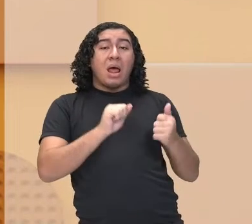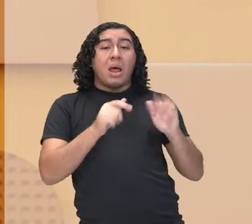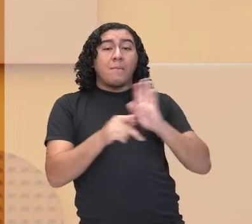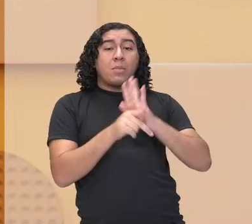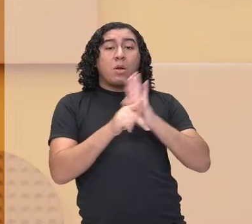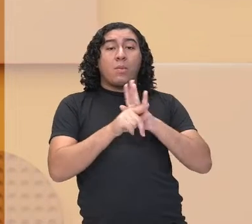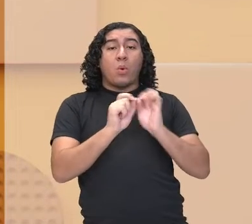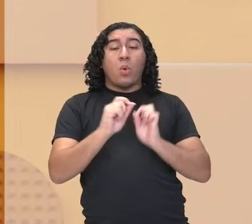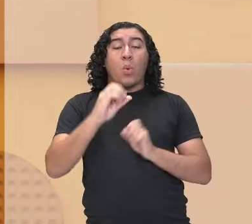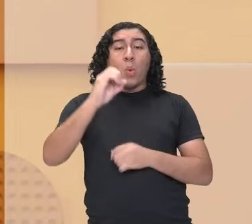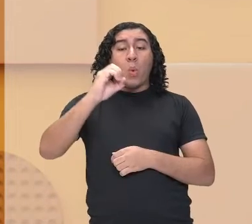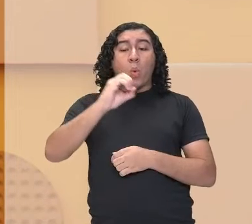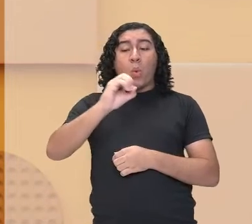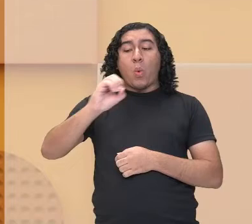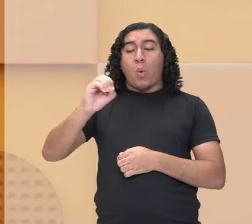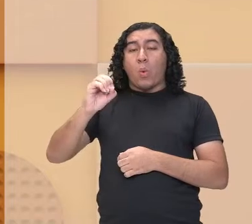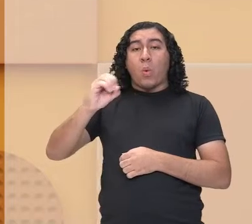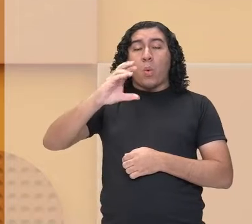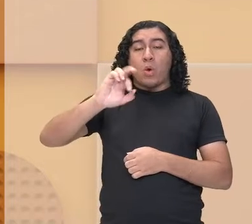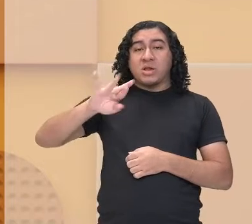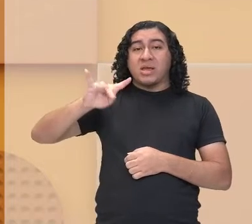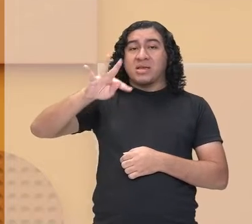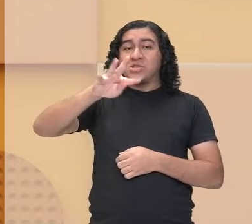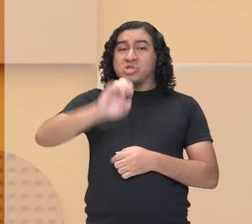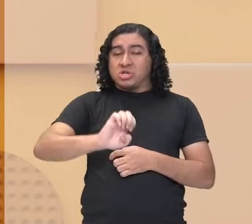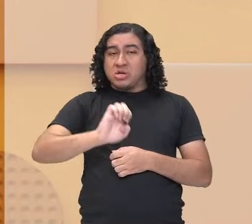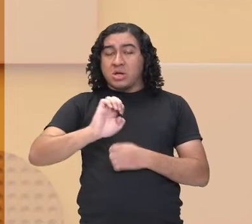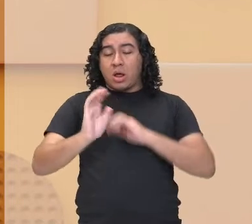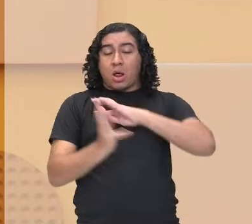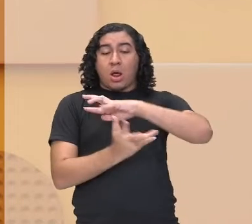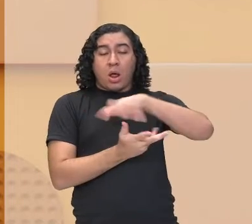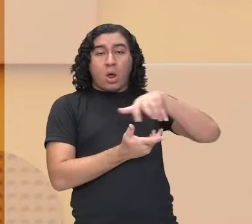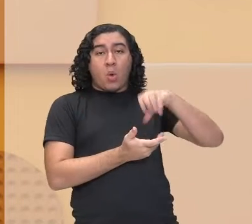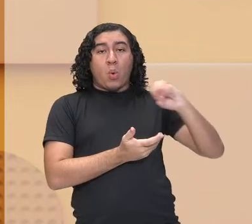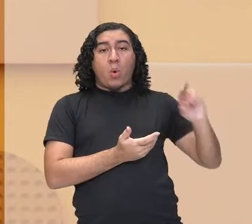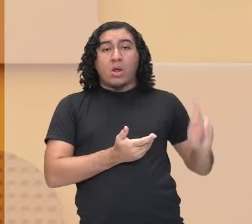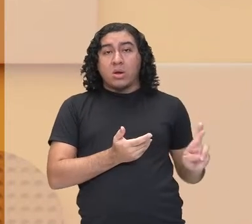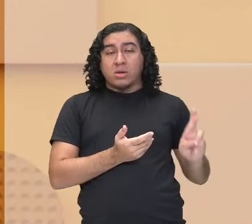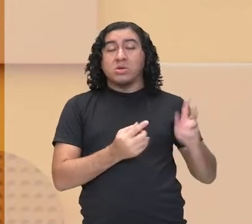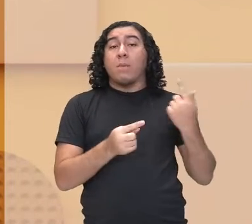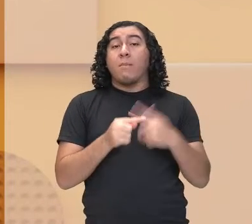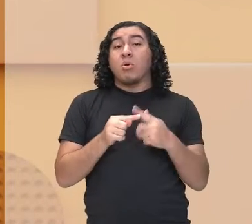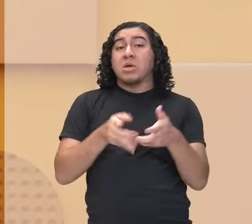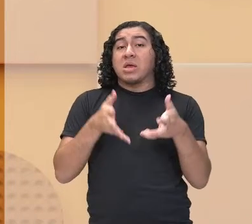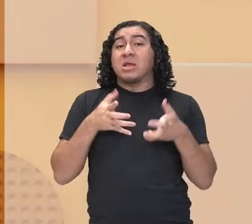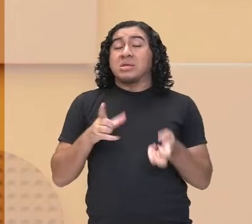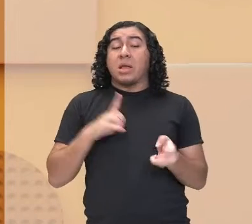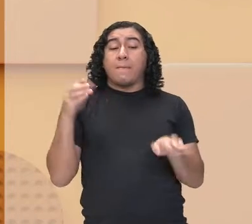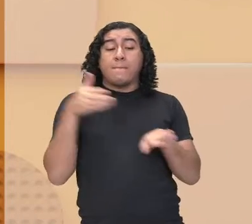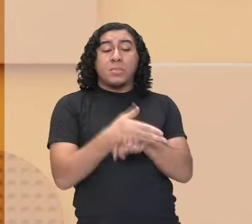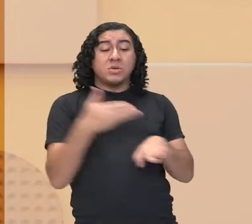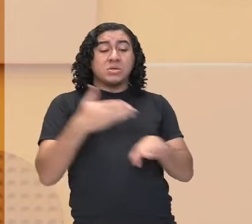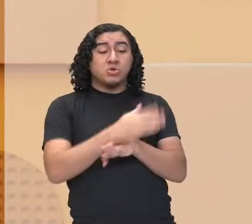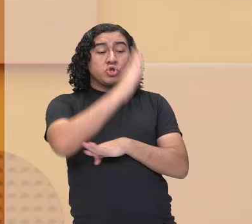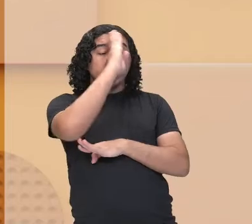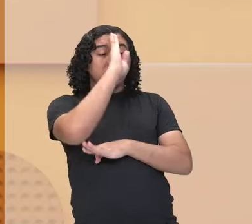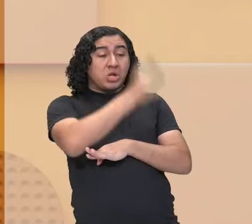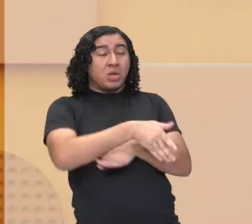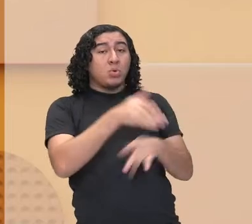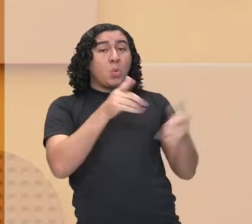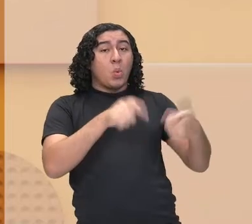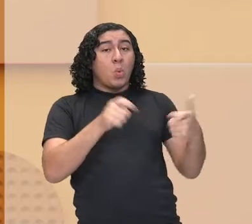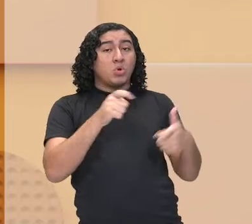ao Oriente. Por que eles queriam chegar ao Oriente? Porque eles queriam ter acesso primário, acesso direto na fonte